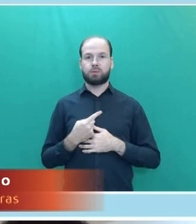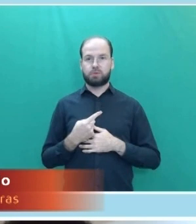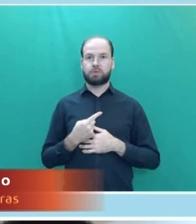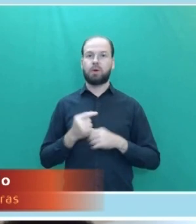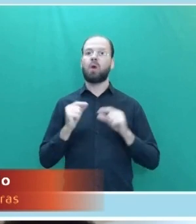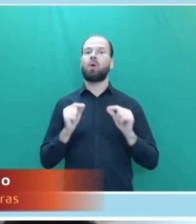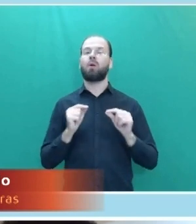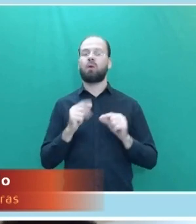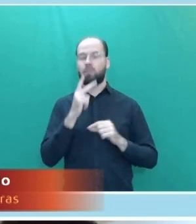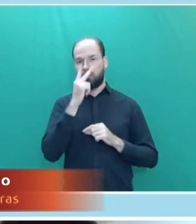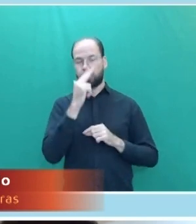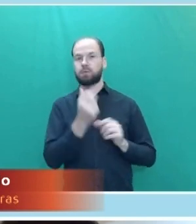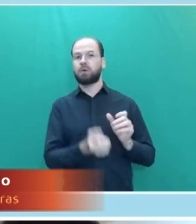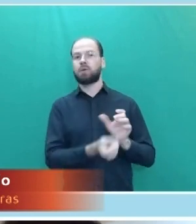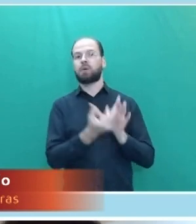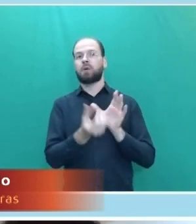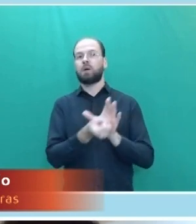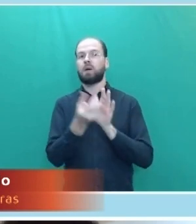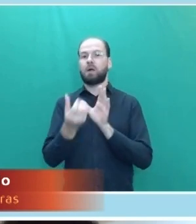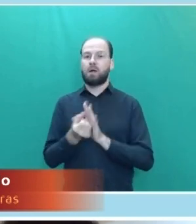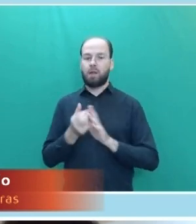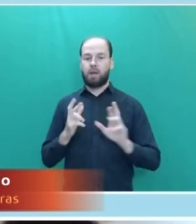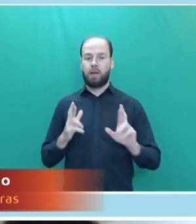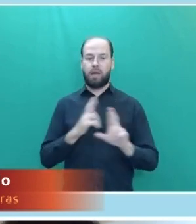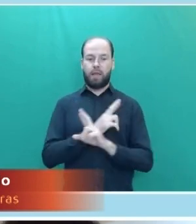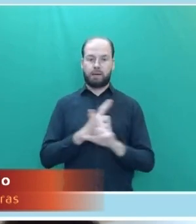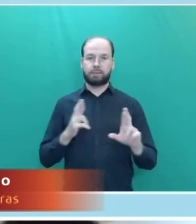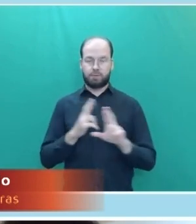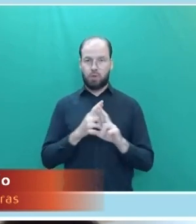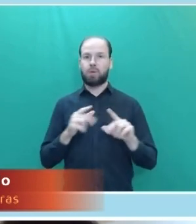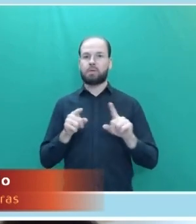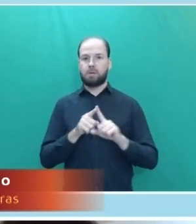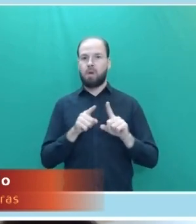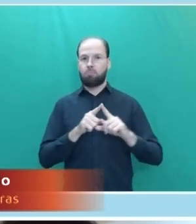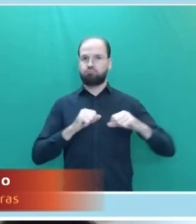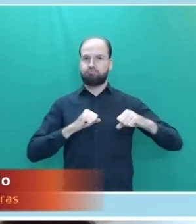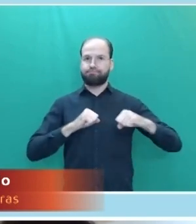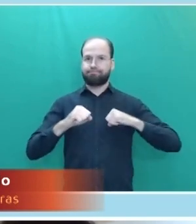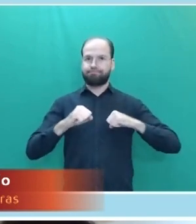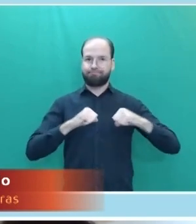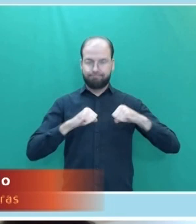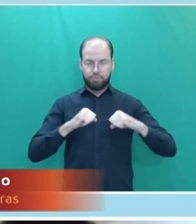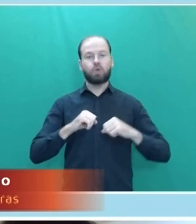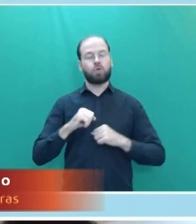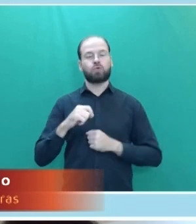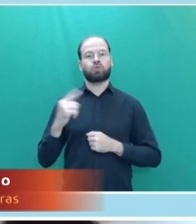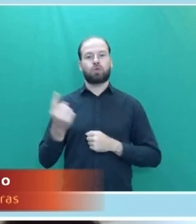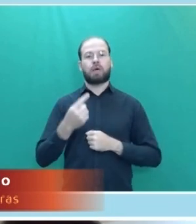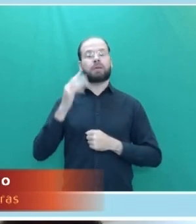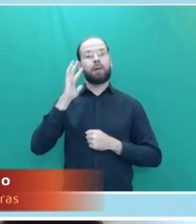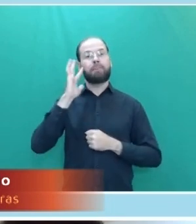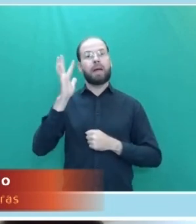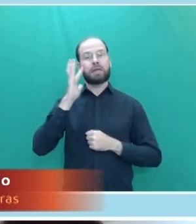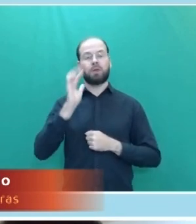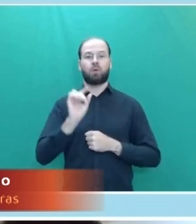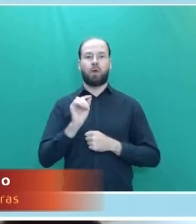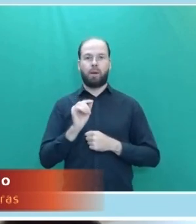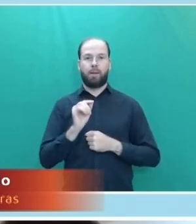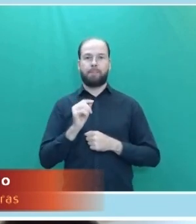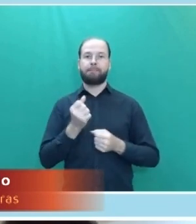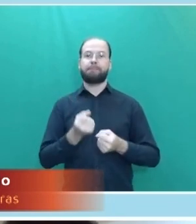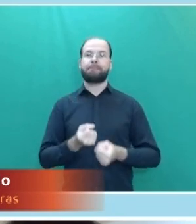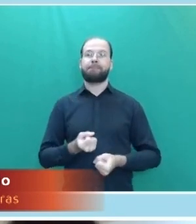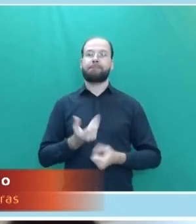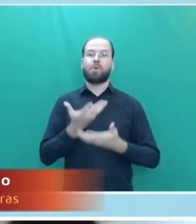gente cria relação e atrito, aí sim a gente pode pensar numa produção que não